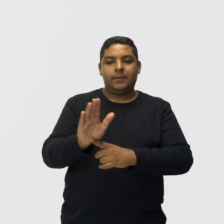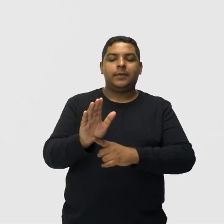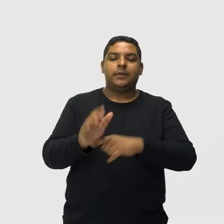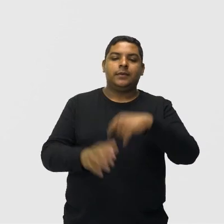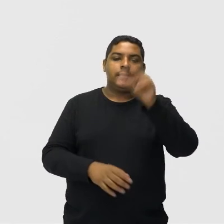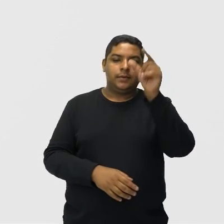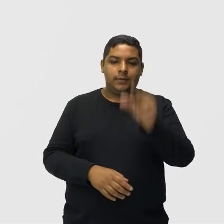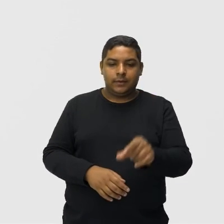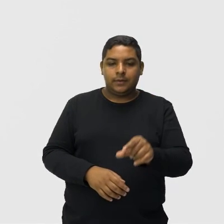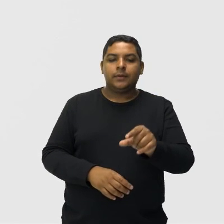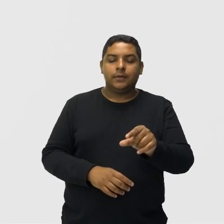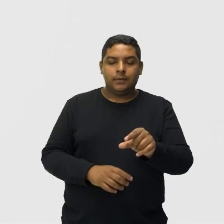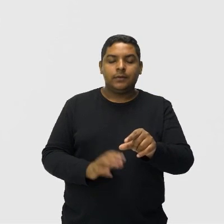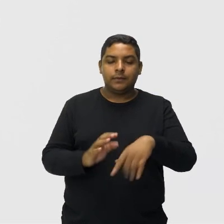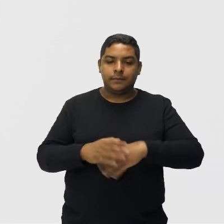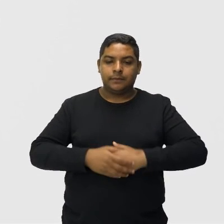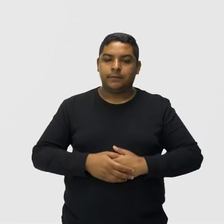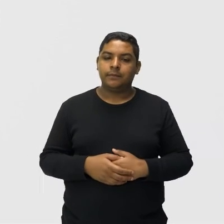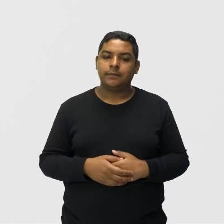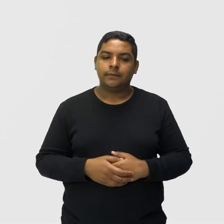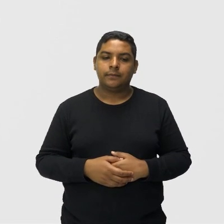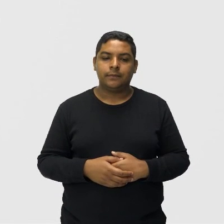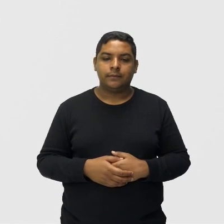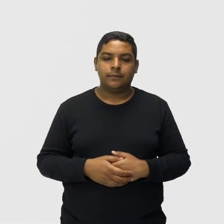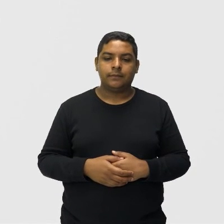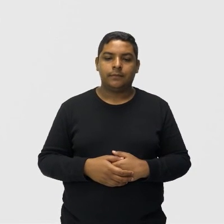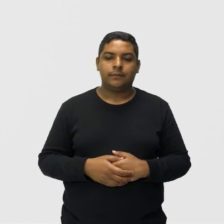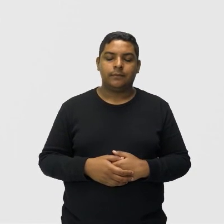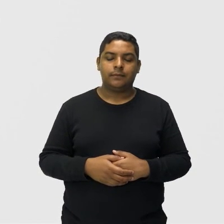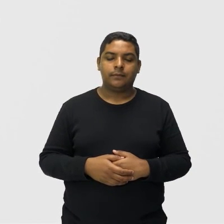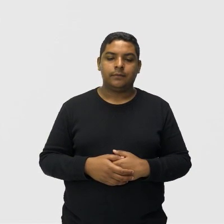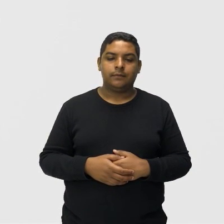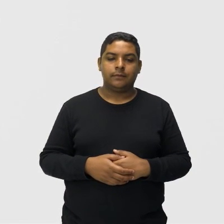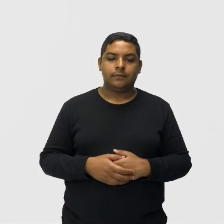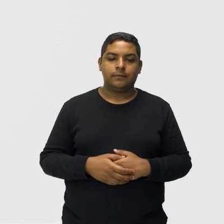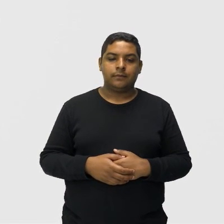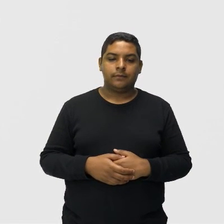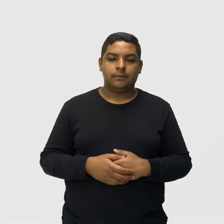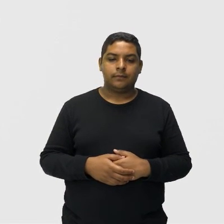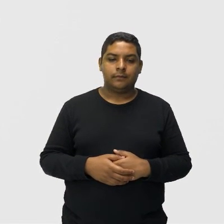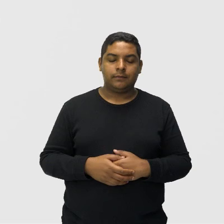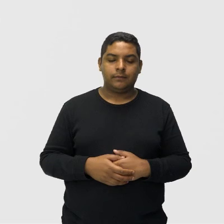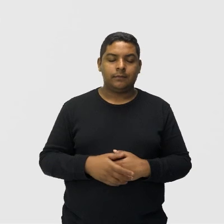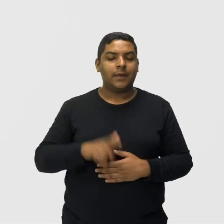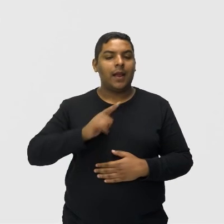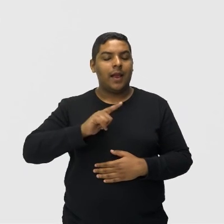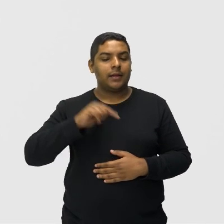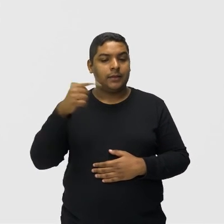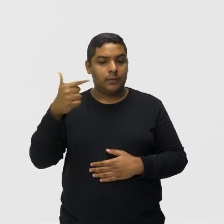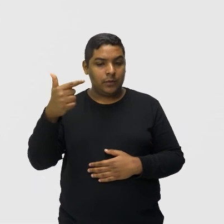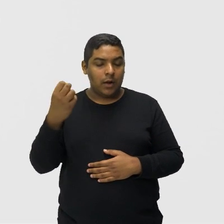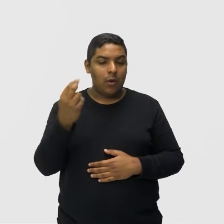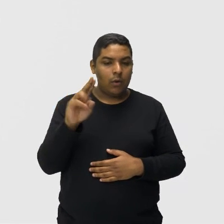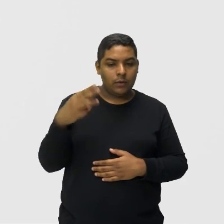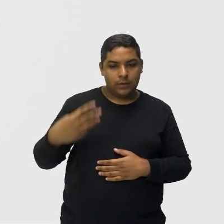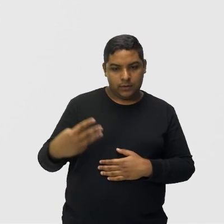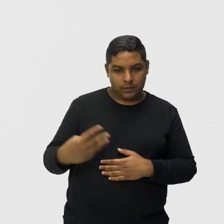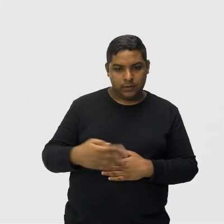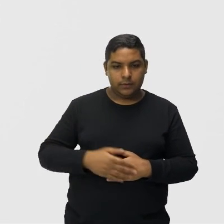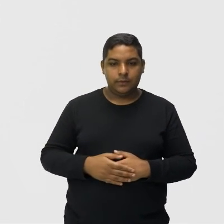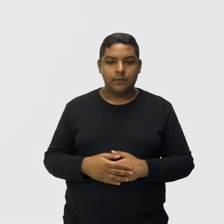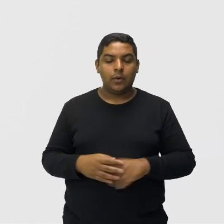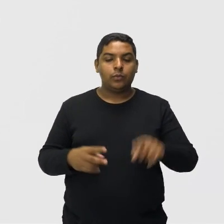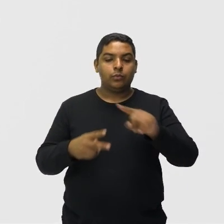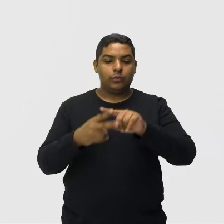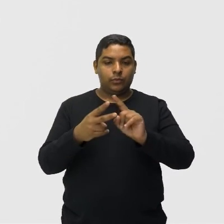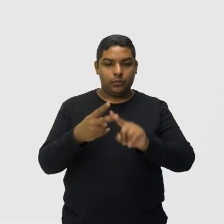entre carbonos, tá bom? Sempre em carbono secundário ou terciário. E tá aqui os exemplos, né? Os